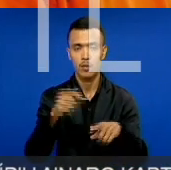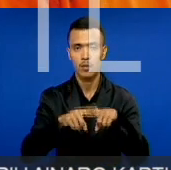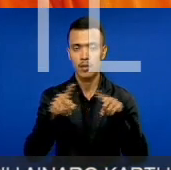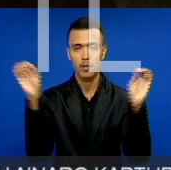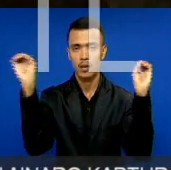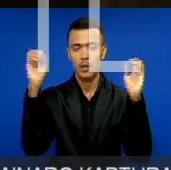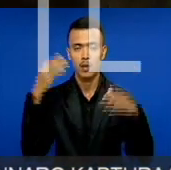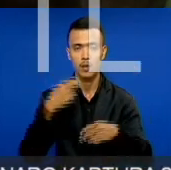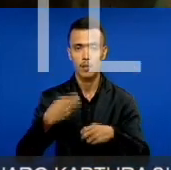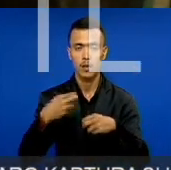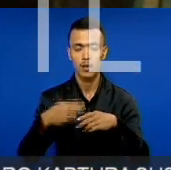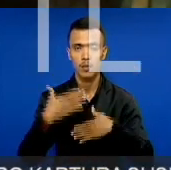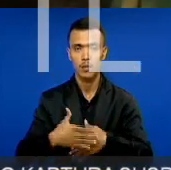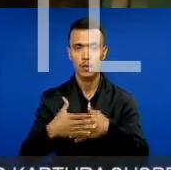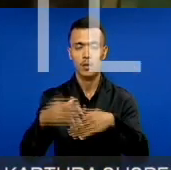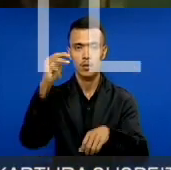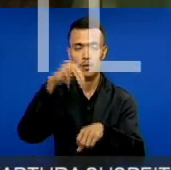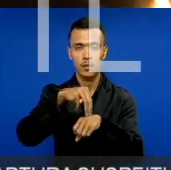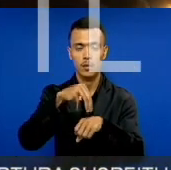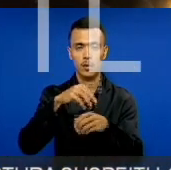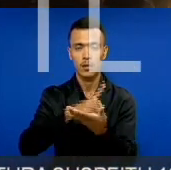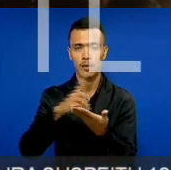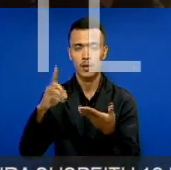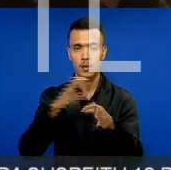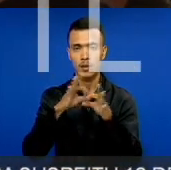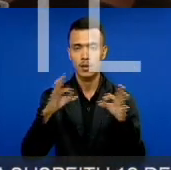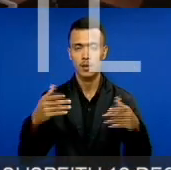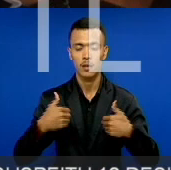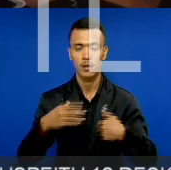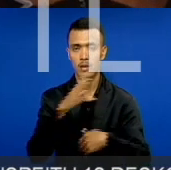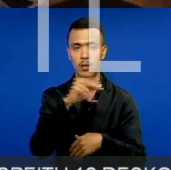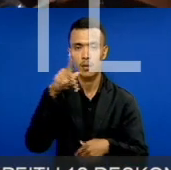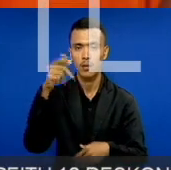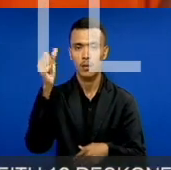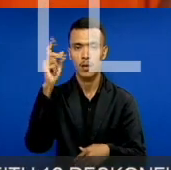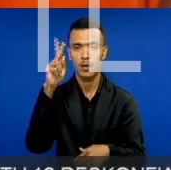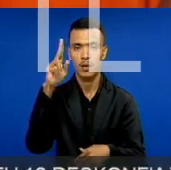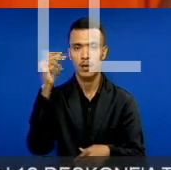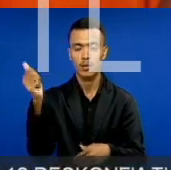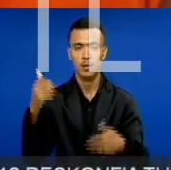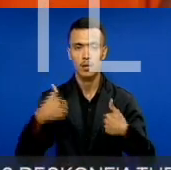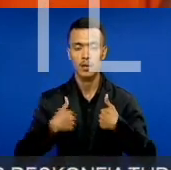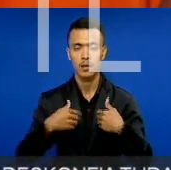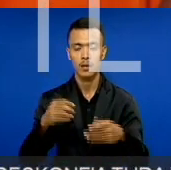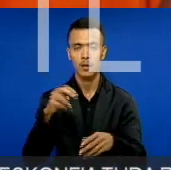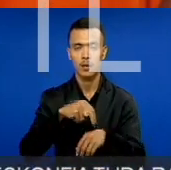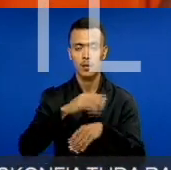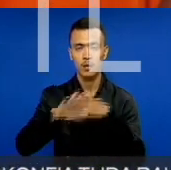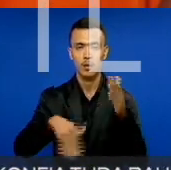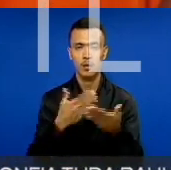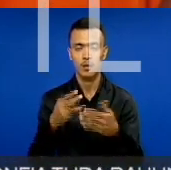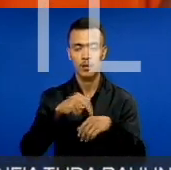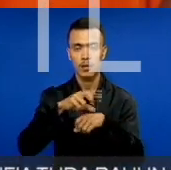ba processo celebração Missa Semana Santa no Páscoa e a território nacional. Superintendente Polícia António da